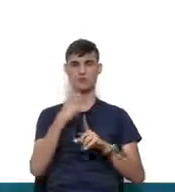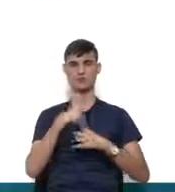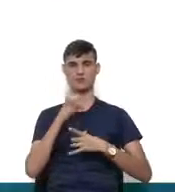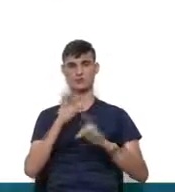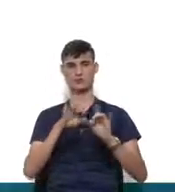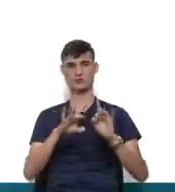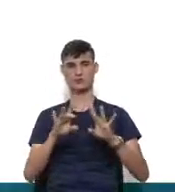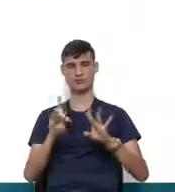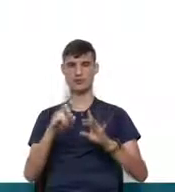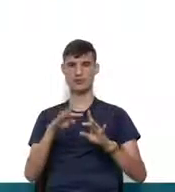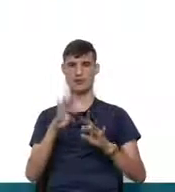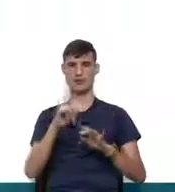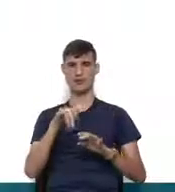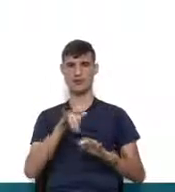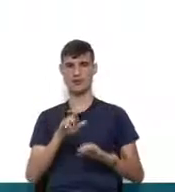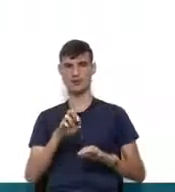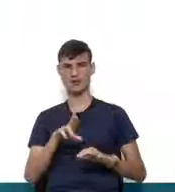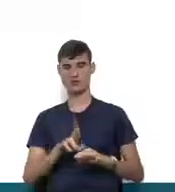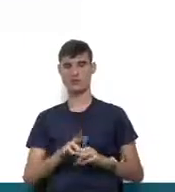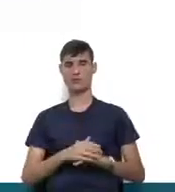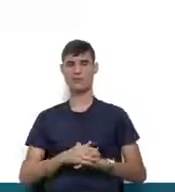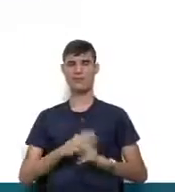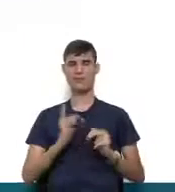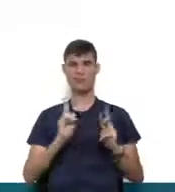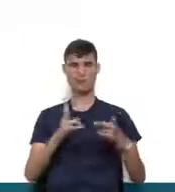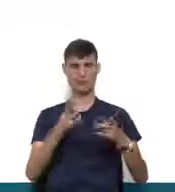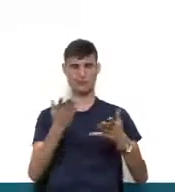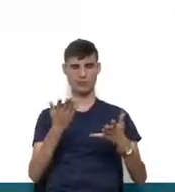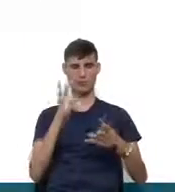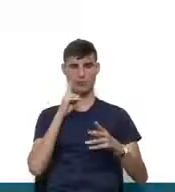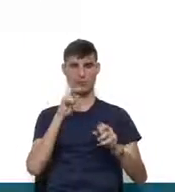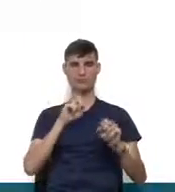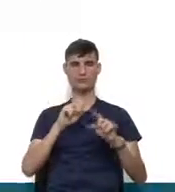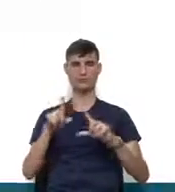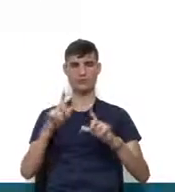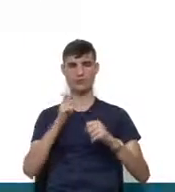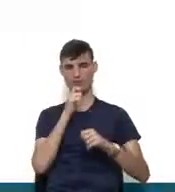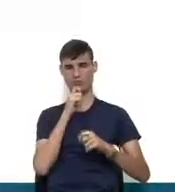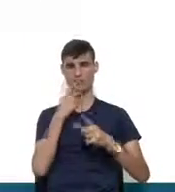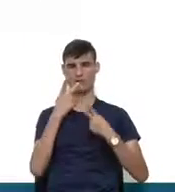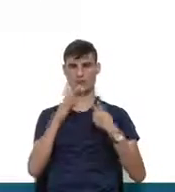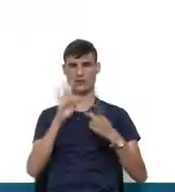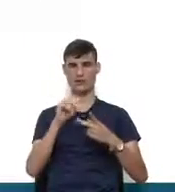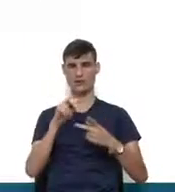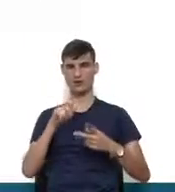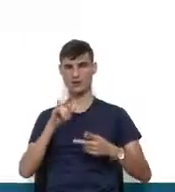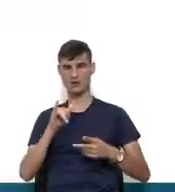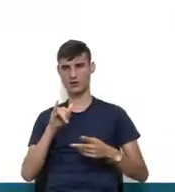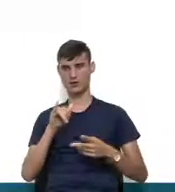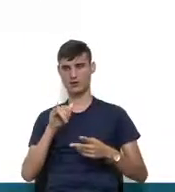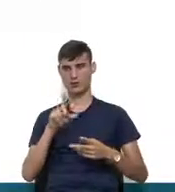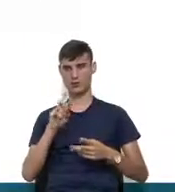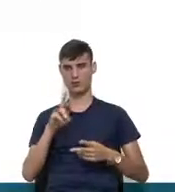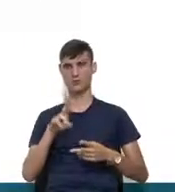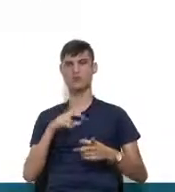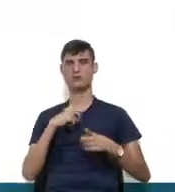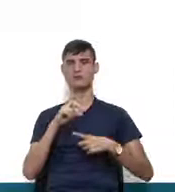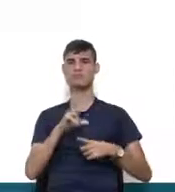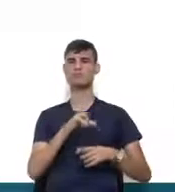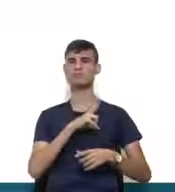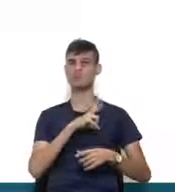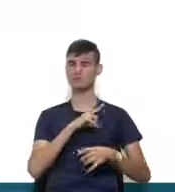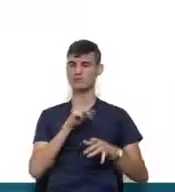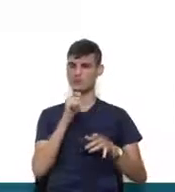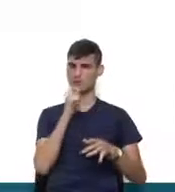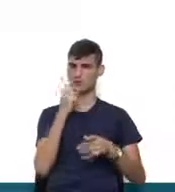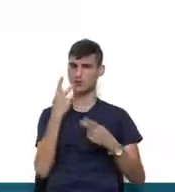da série de Taylor. Continuando, ainda falando da série de Taylor, a gente tem uma particularidade